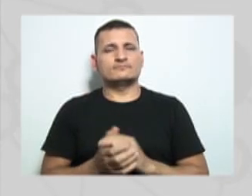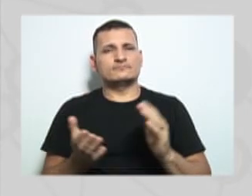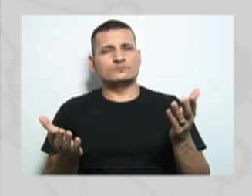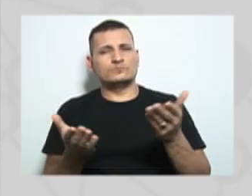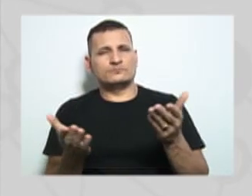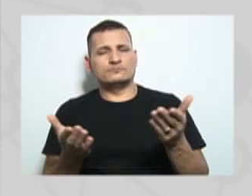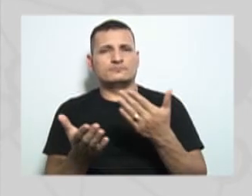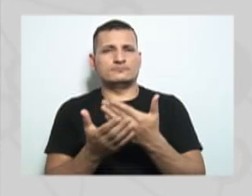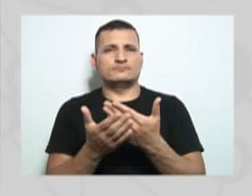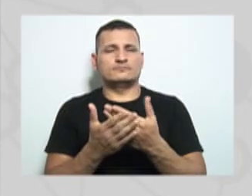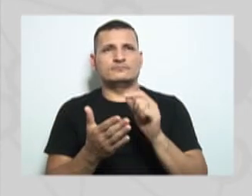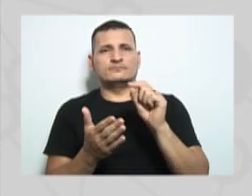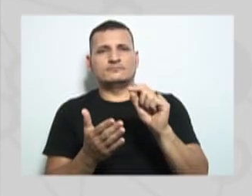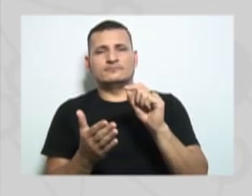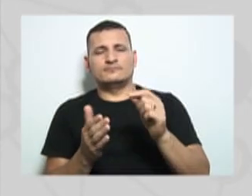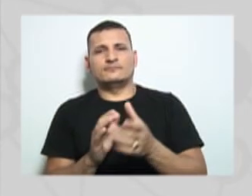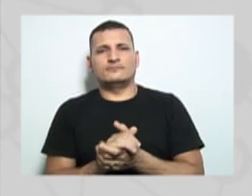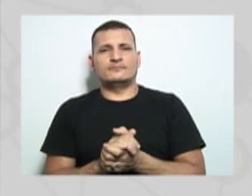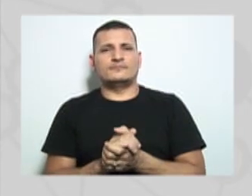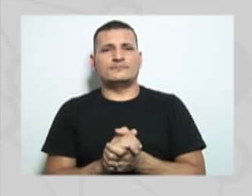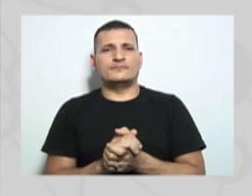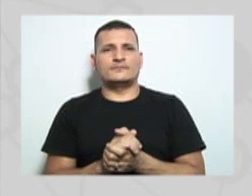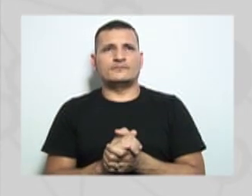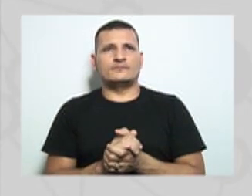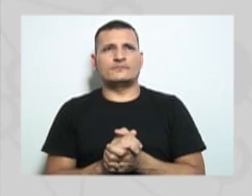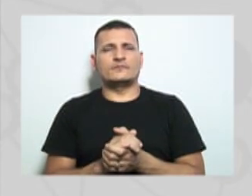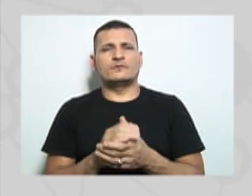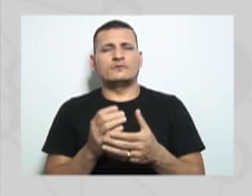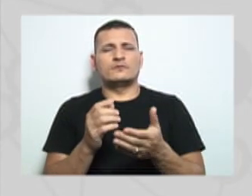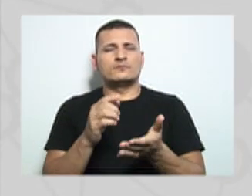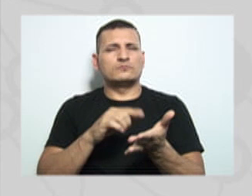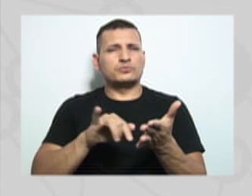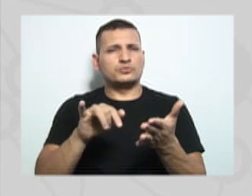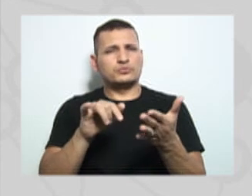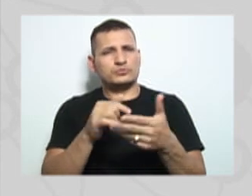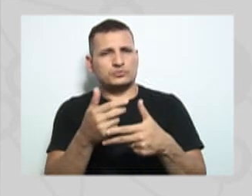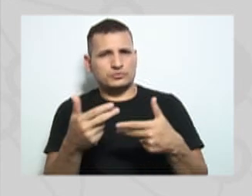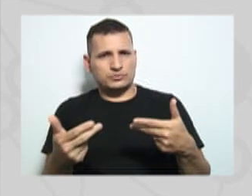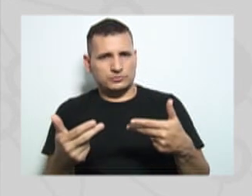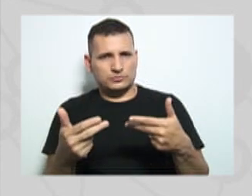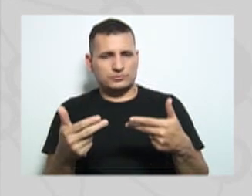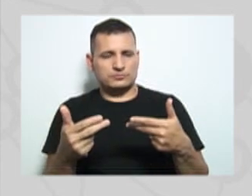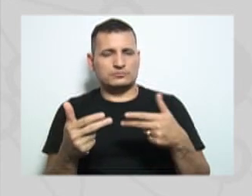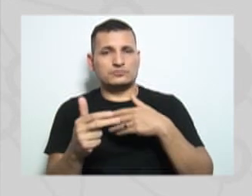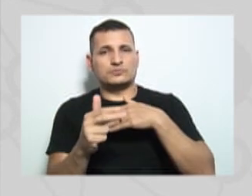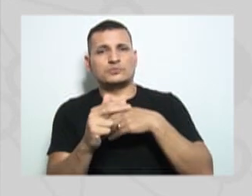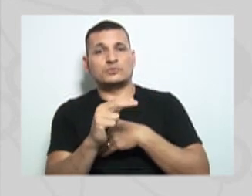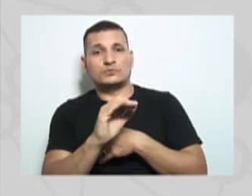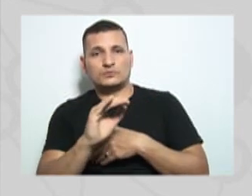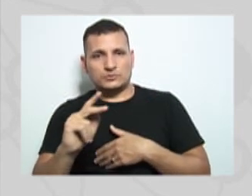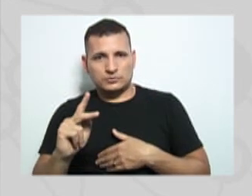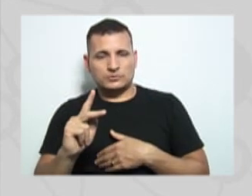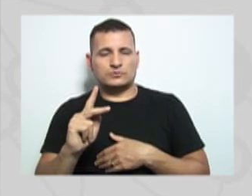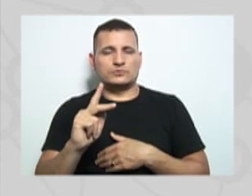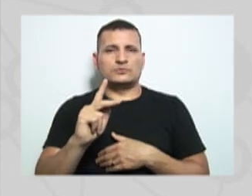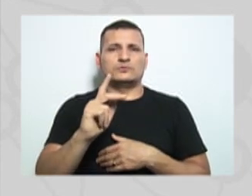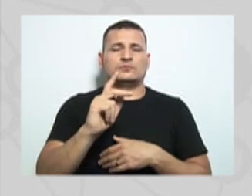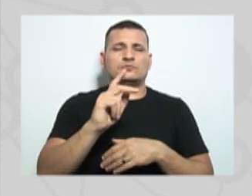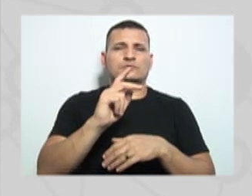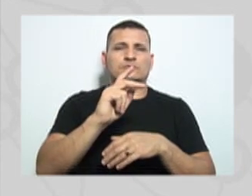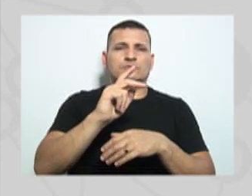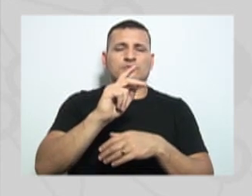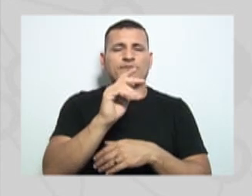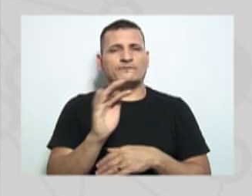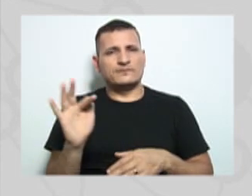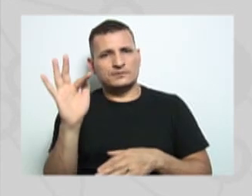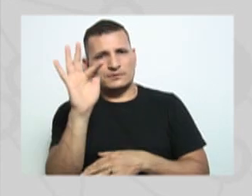trabalhar com tributação nas cooperativas, tributos federais, estaduais e municipais, dando andamento na